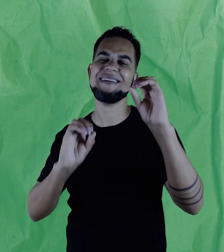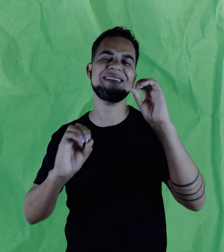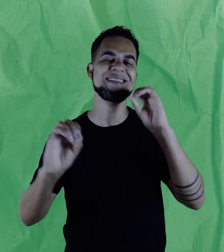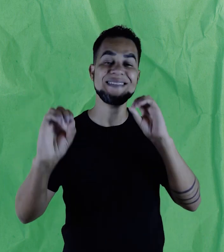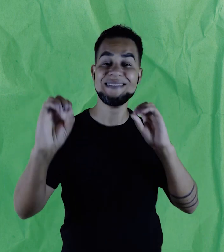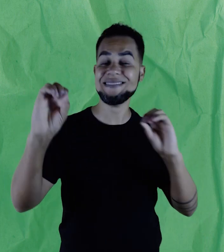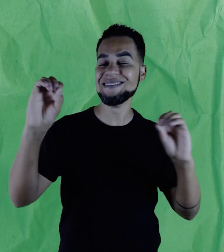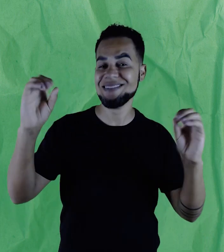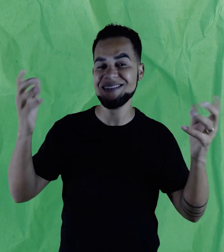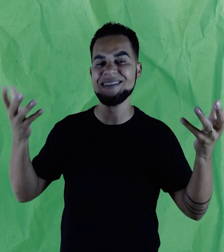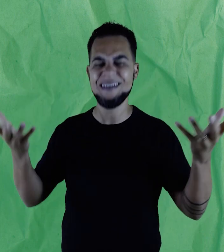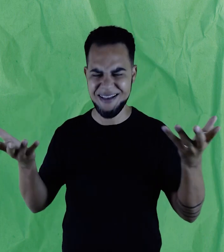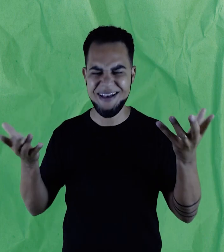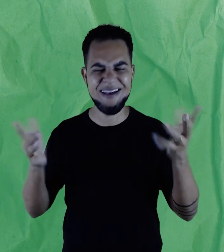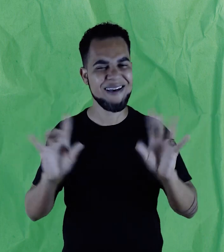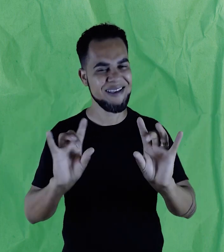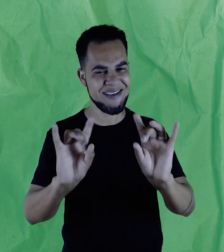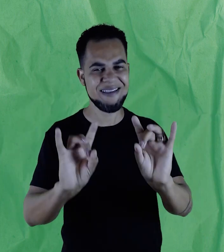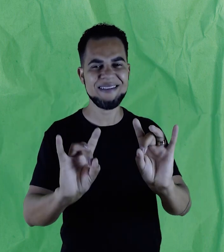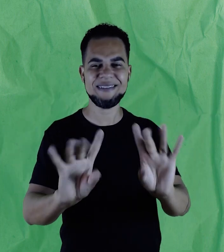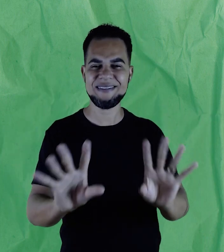Agora é só